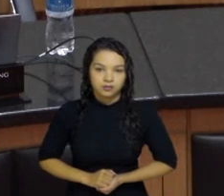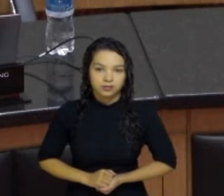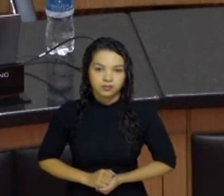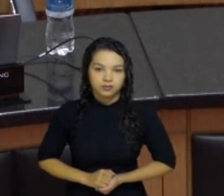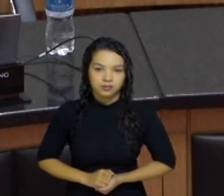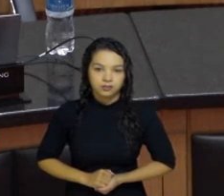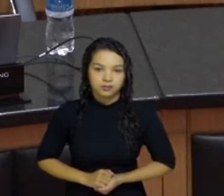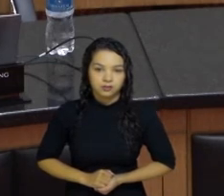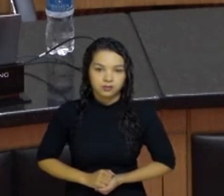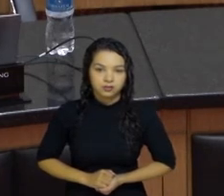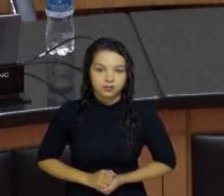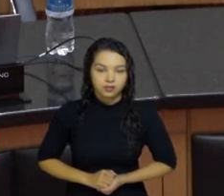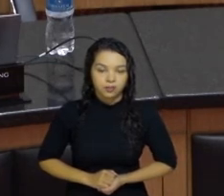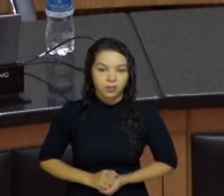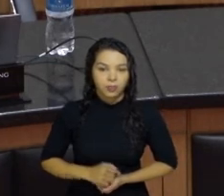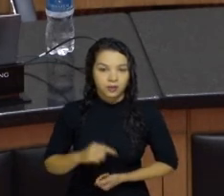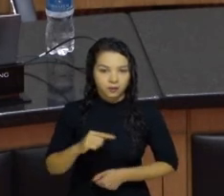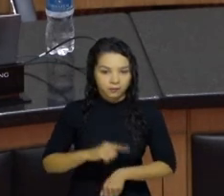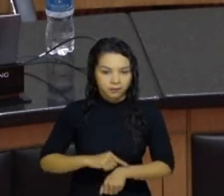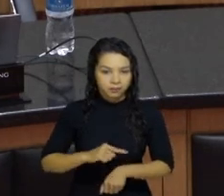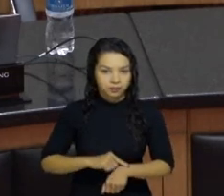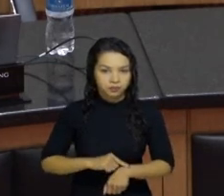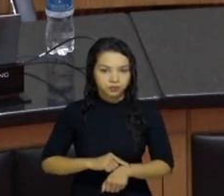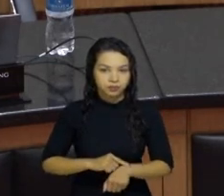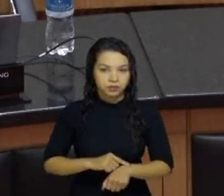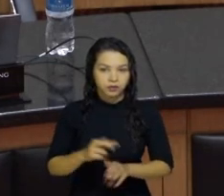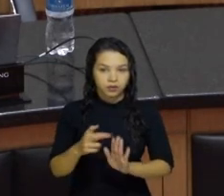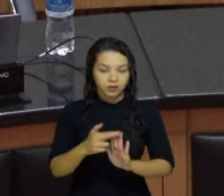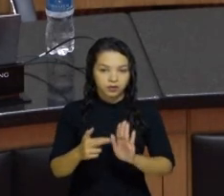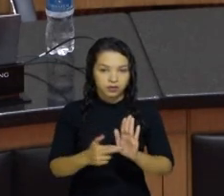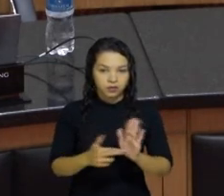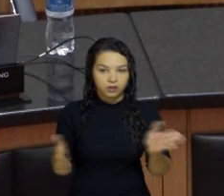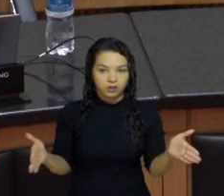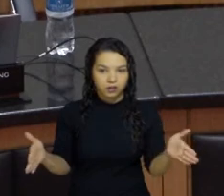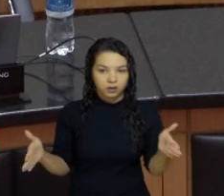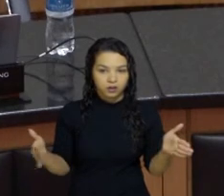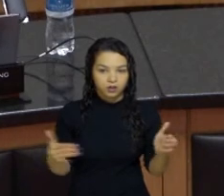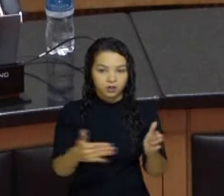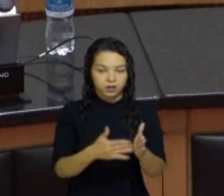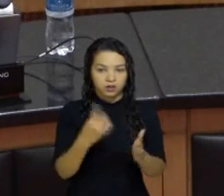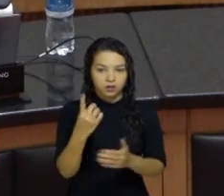Deputado Emerson, Vossa Excelência também tem o prazo regimental de até 10 minutos.